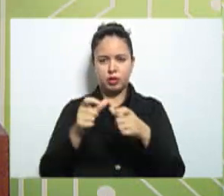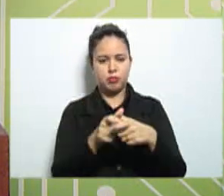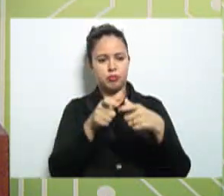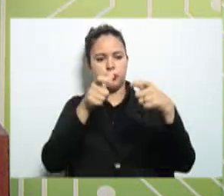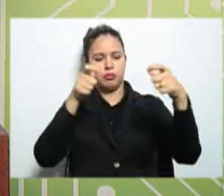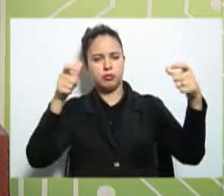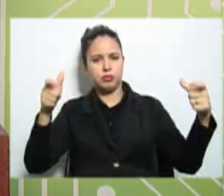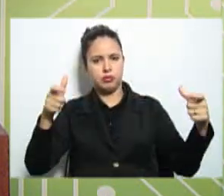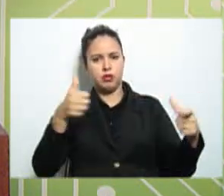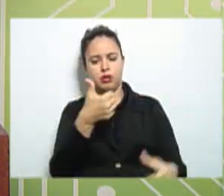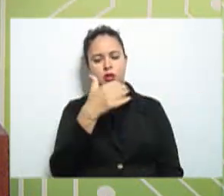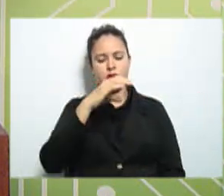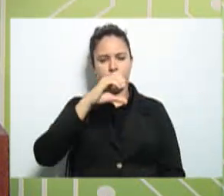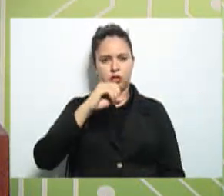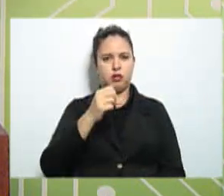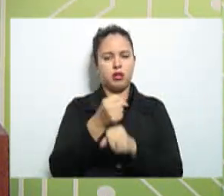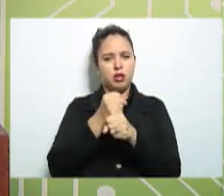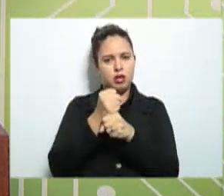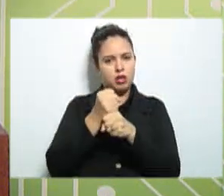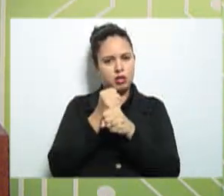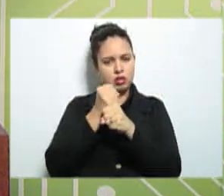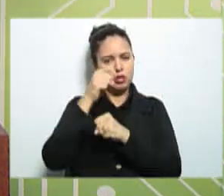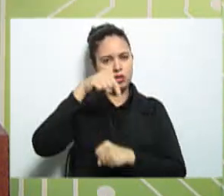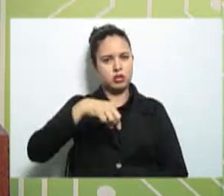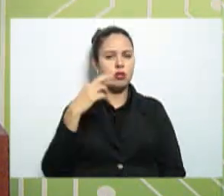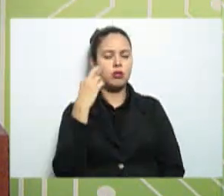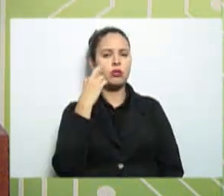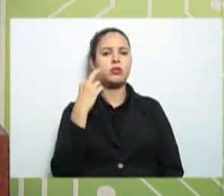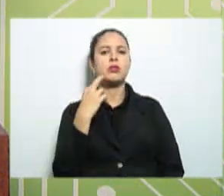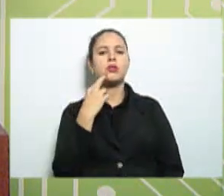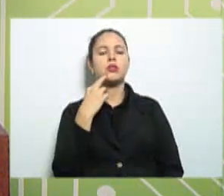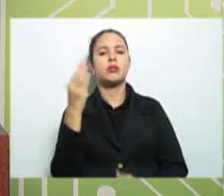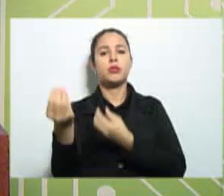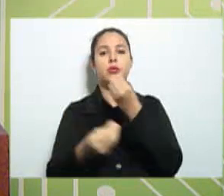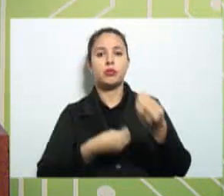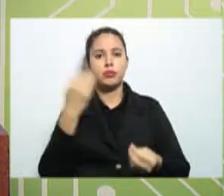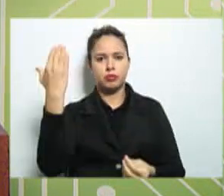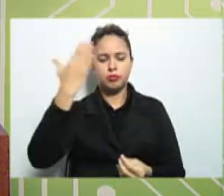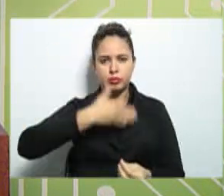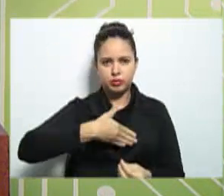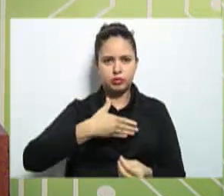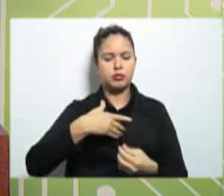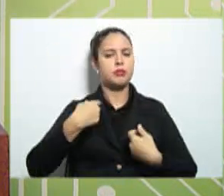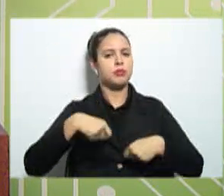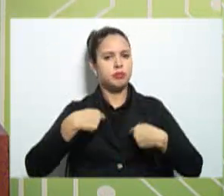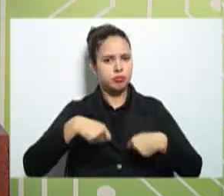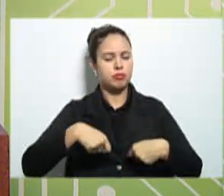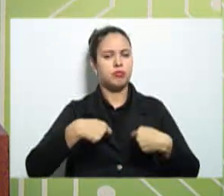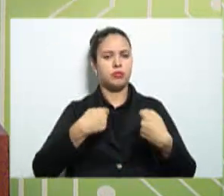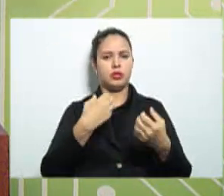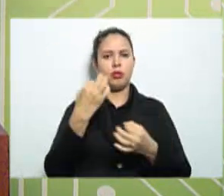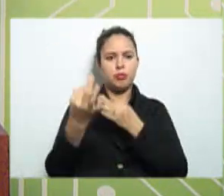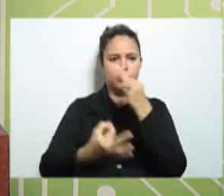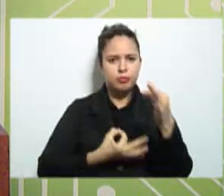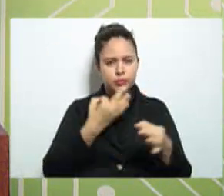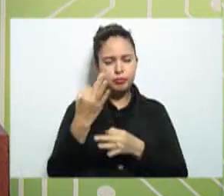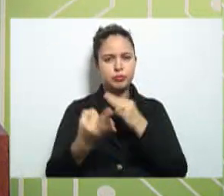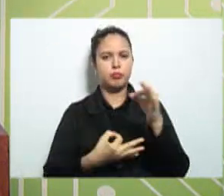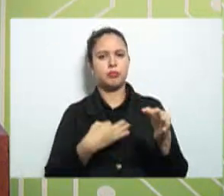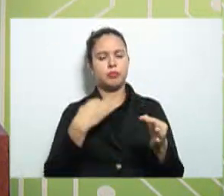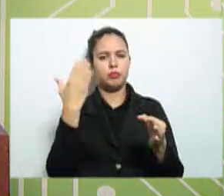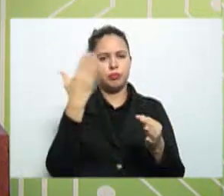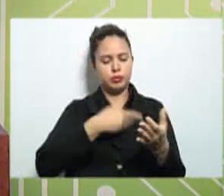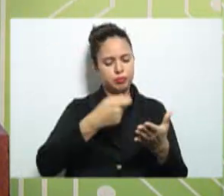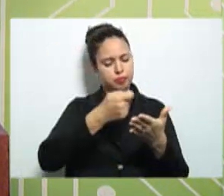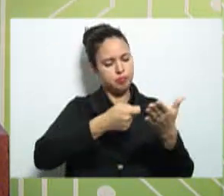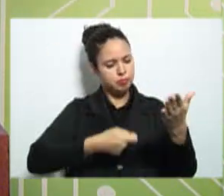no estado de Rondônia. Então, esta é a minha tese. Como eu vou fazer para provar? Eu vou ter que trabalhar com argumentos consistentes.